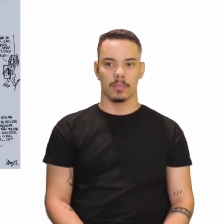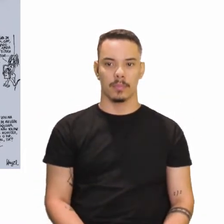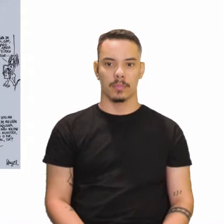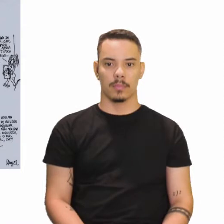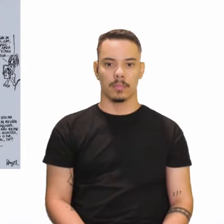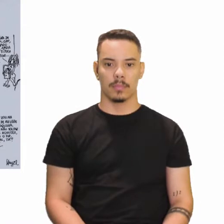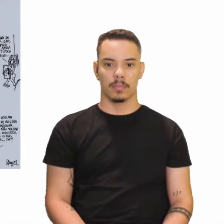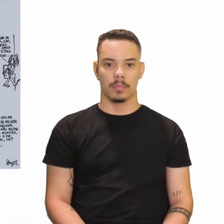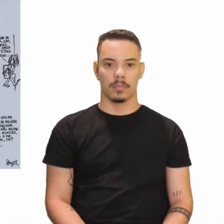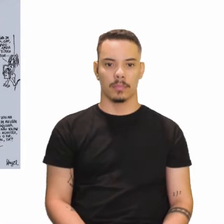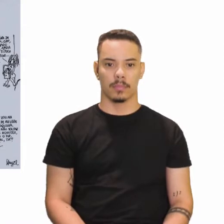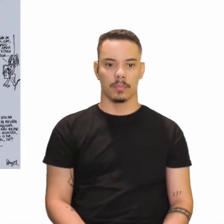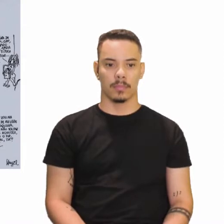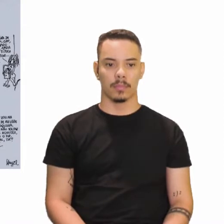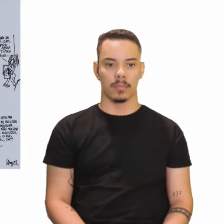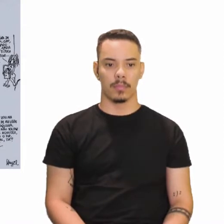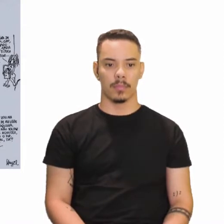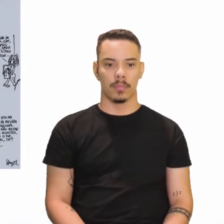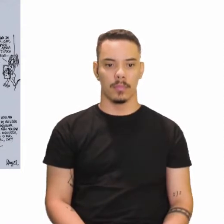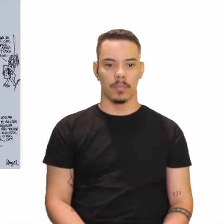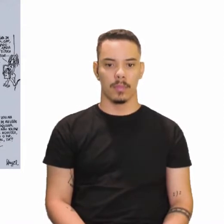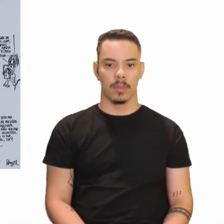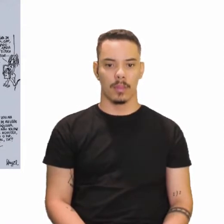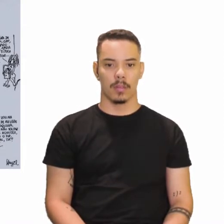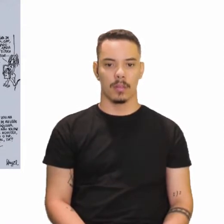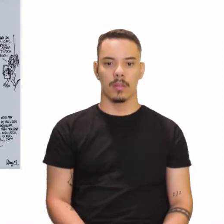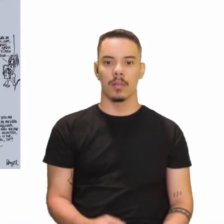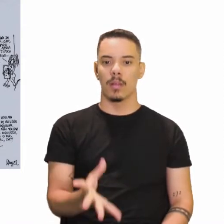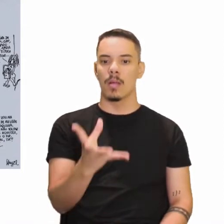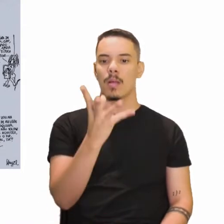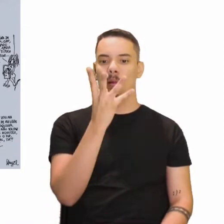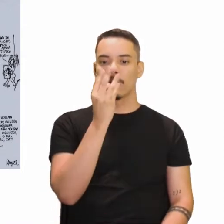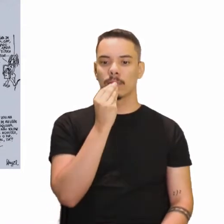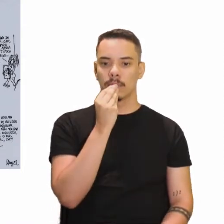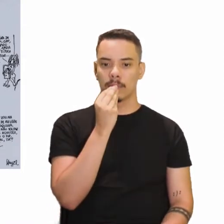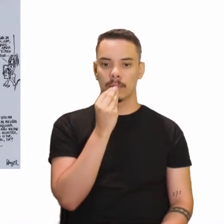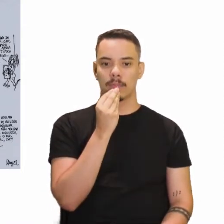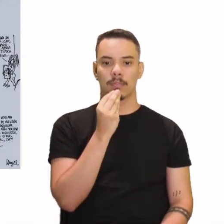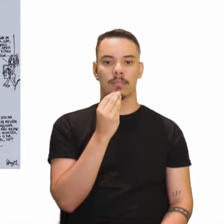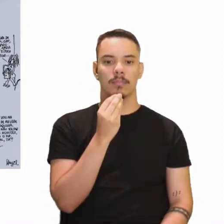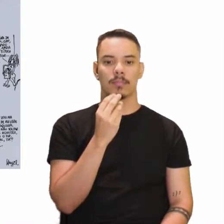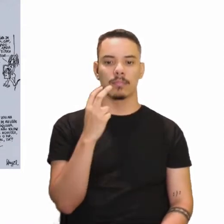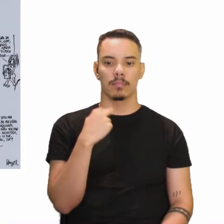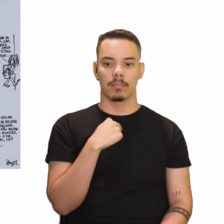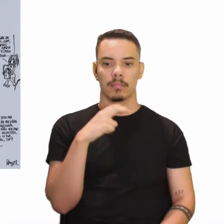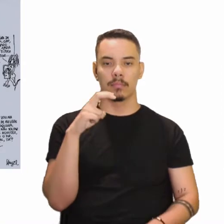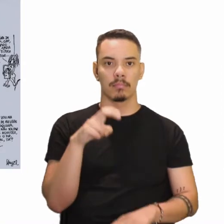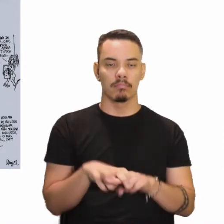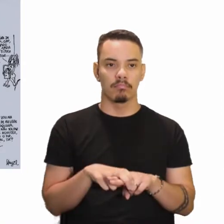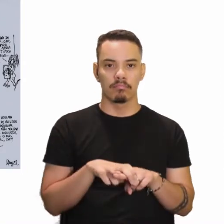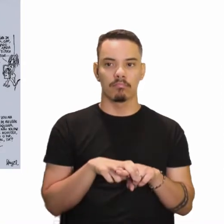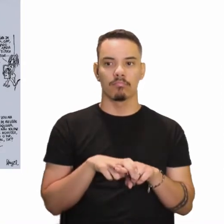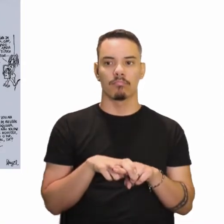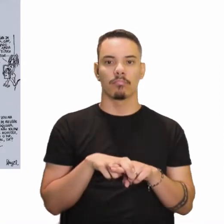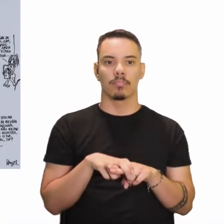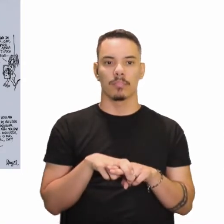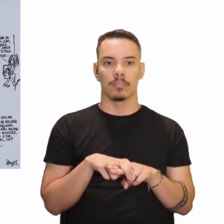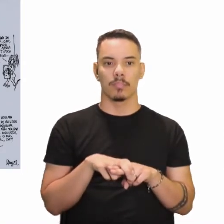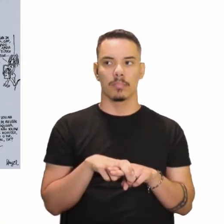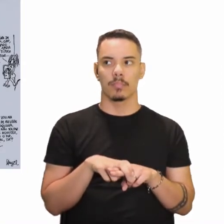aqui ó Epa calar e essa aí sentado minha